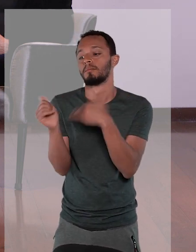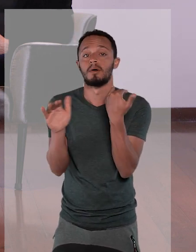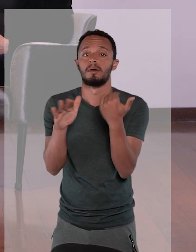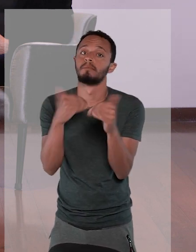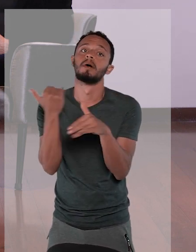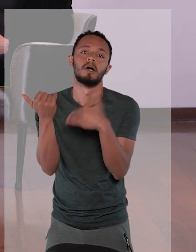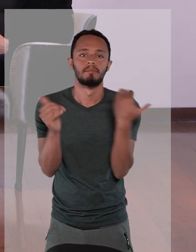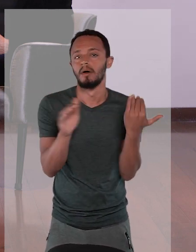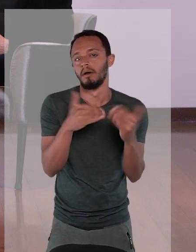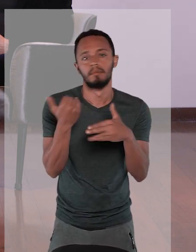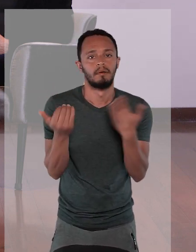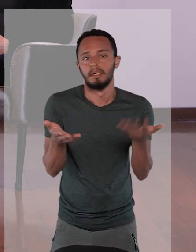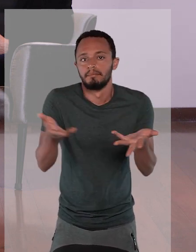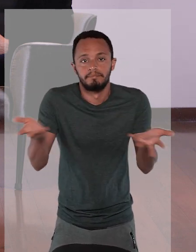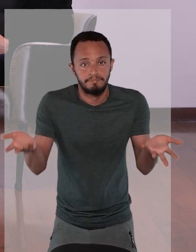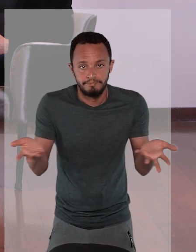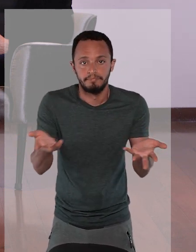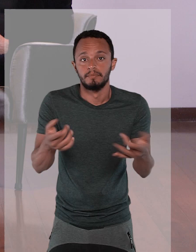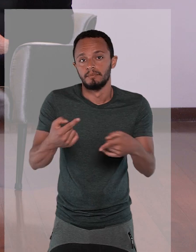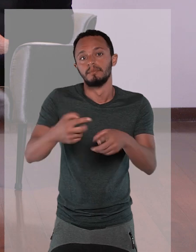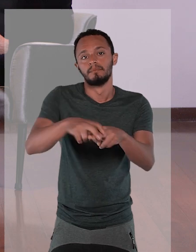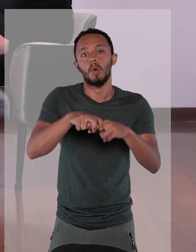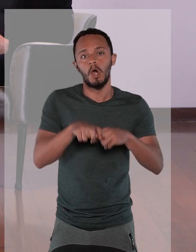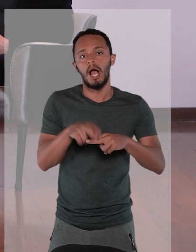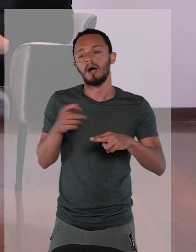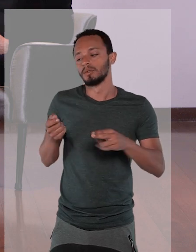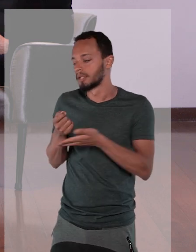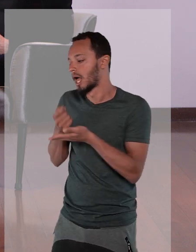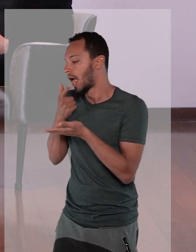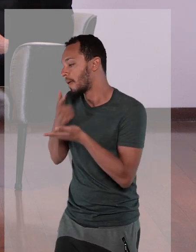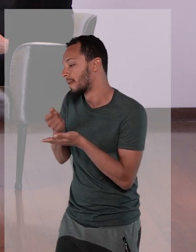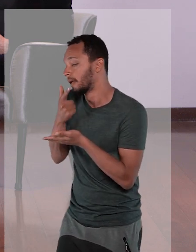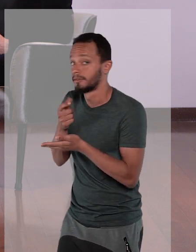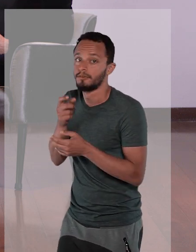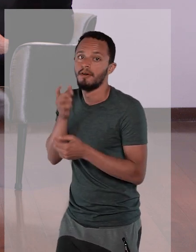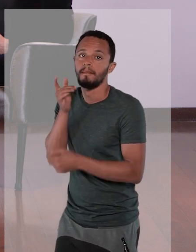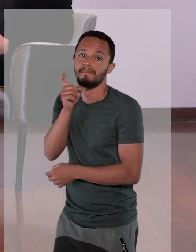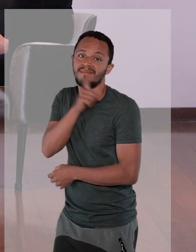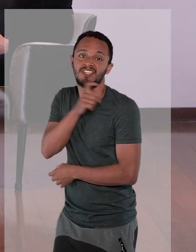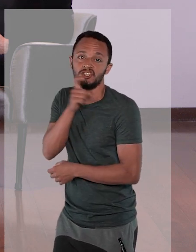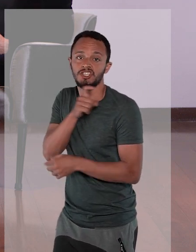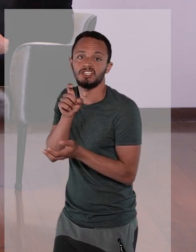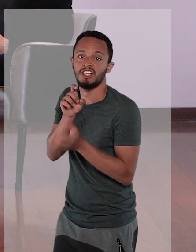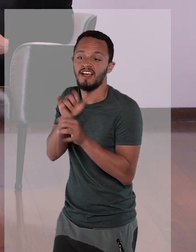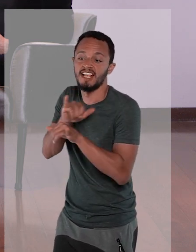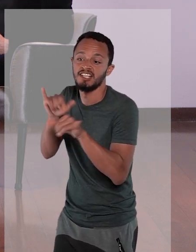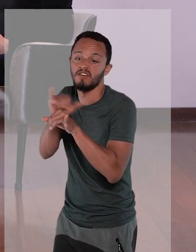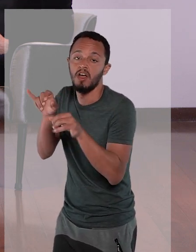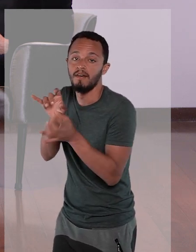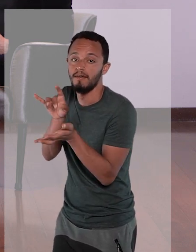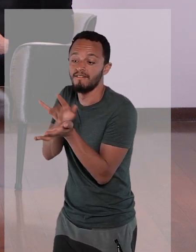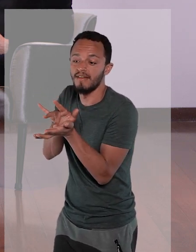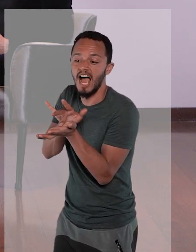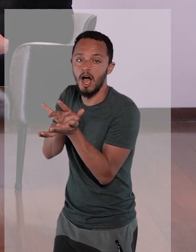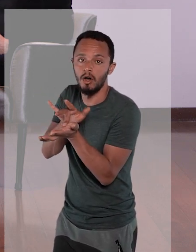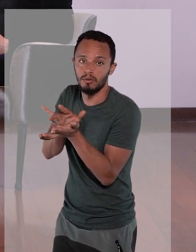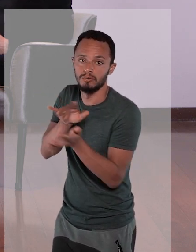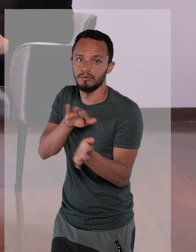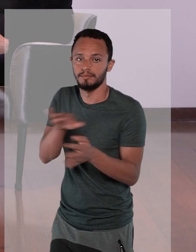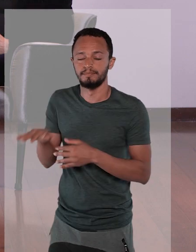momentos. E, no fim de março de 2020, o jornal O Globo me chamou para escrever uma coluna